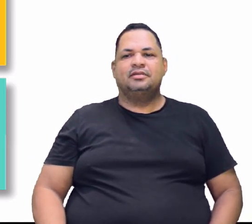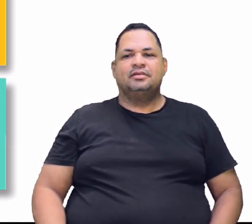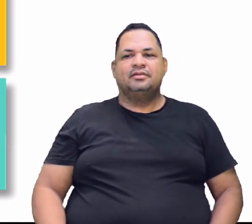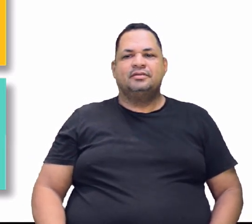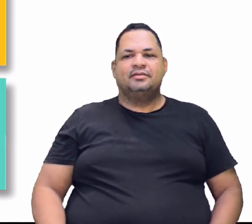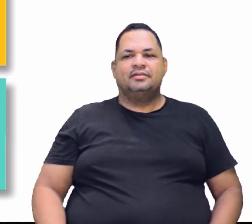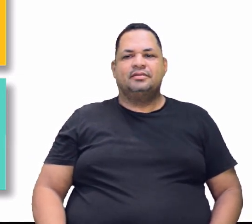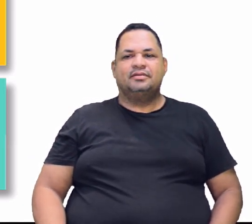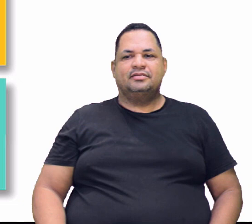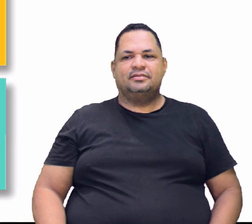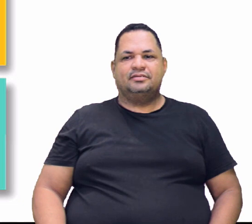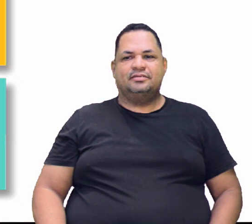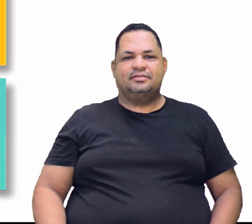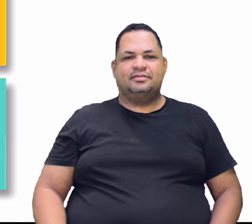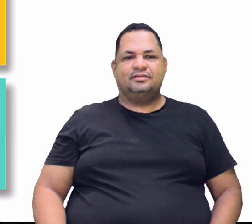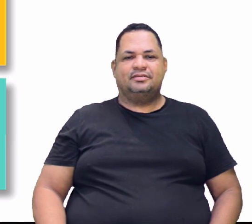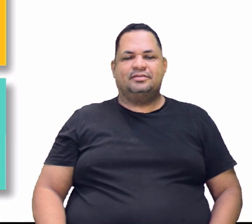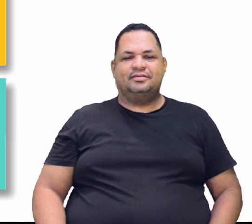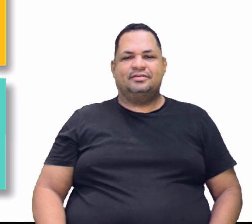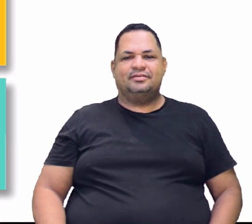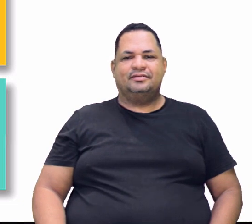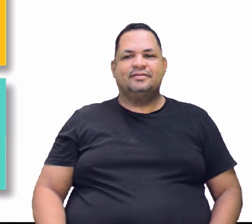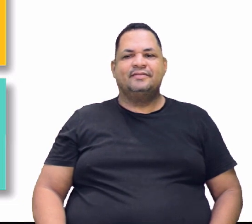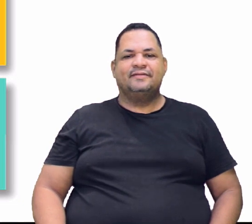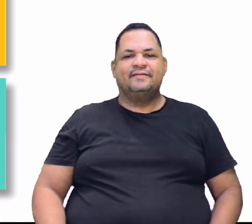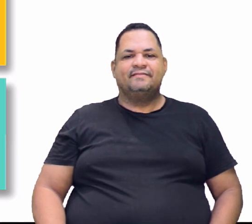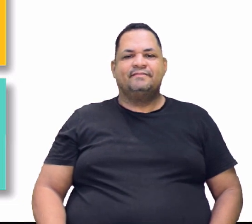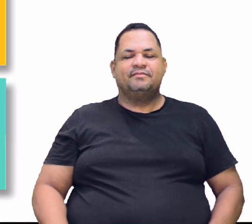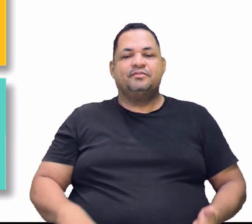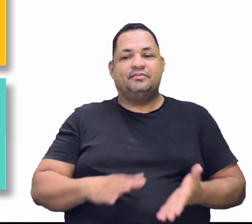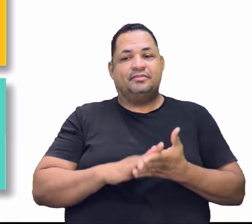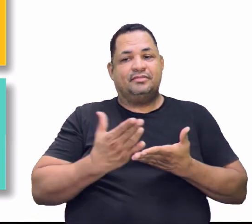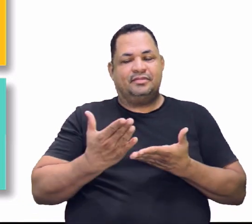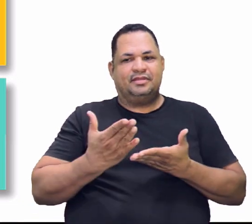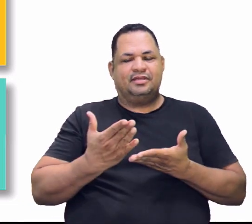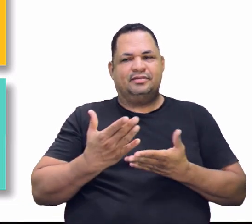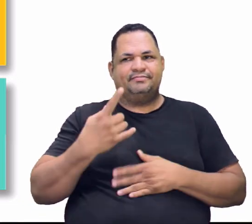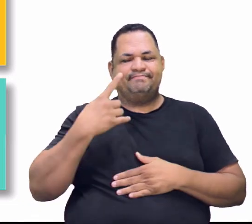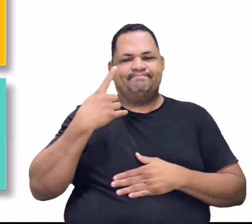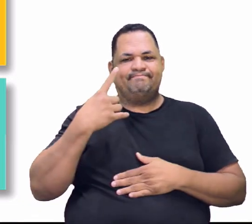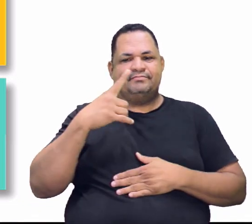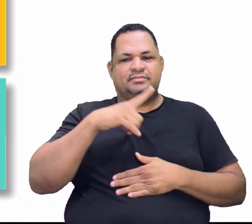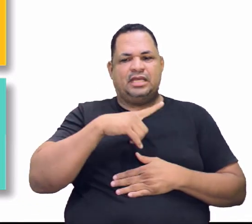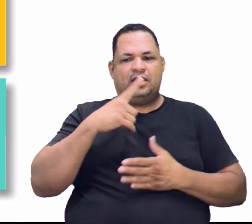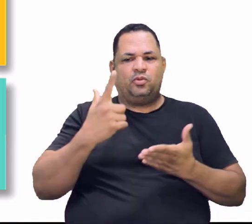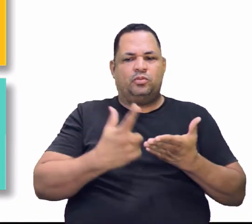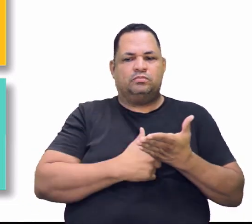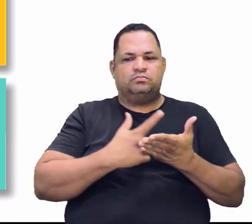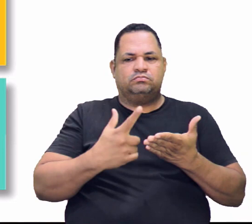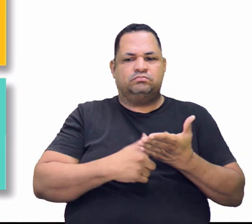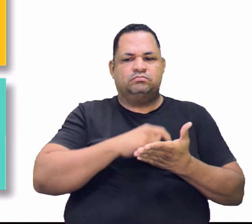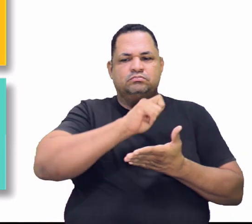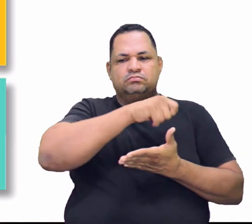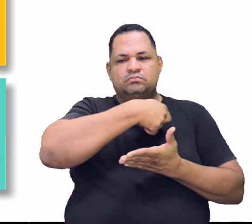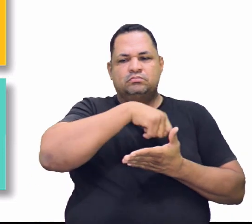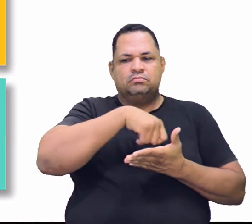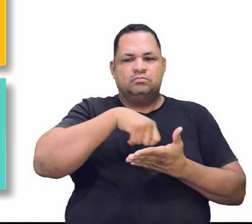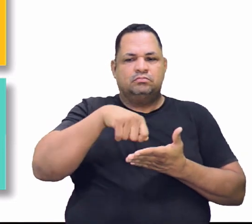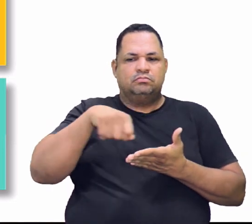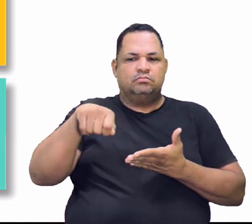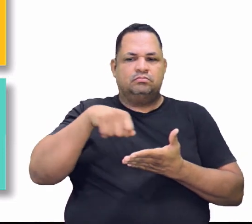Aloísio, com Z. Mas aí eu corri o risco, cara, tem uma obra que foi